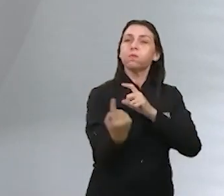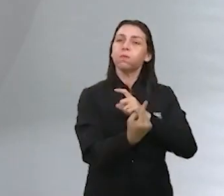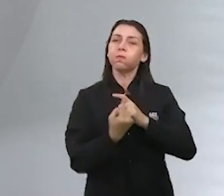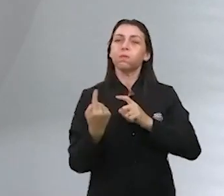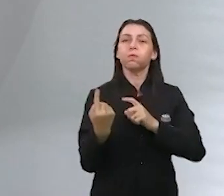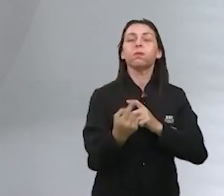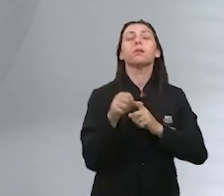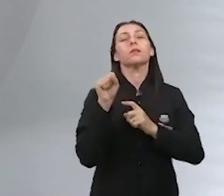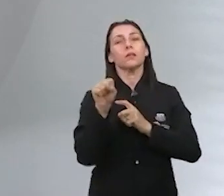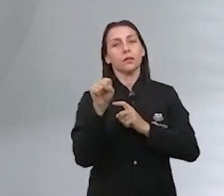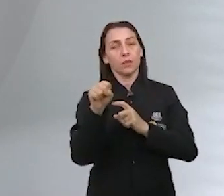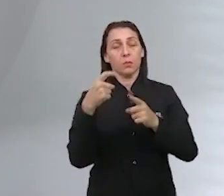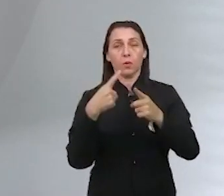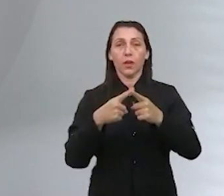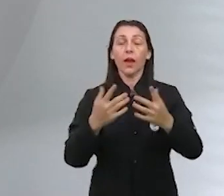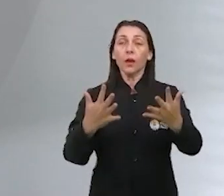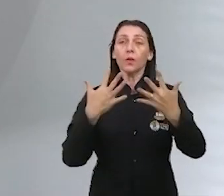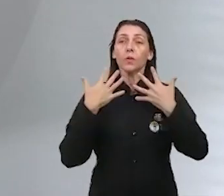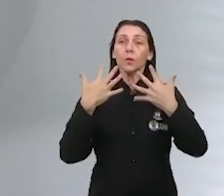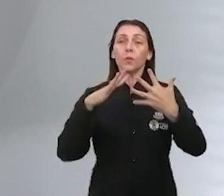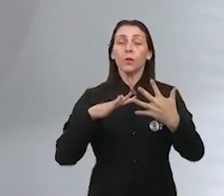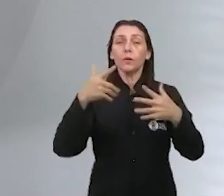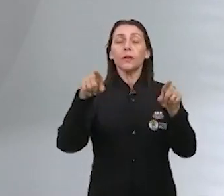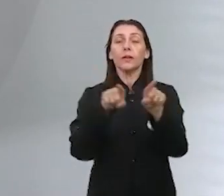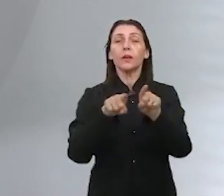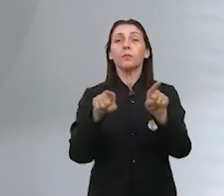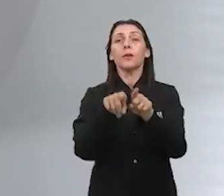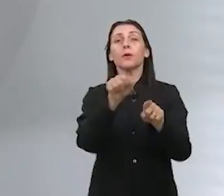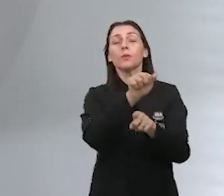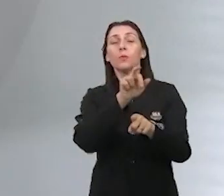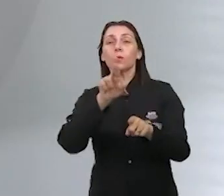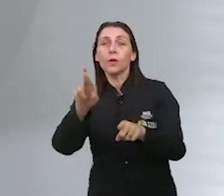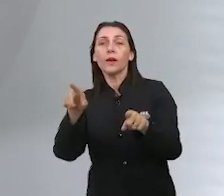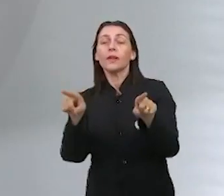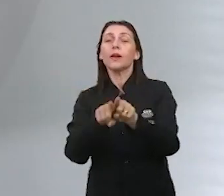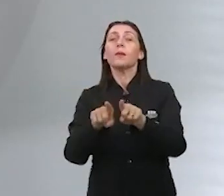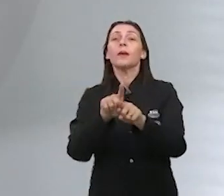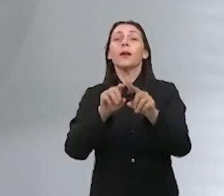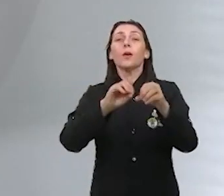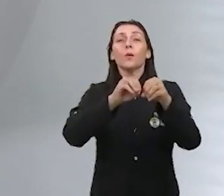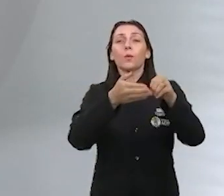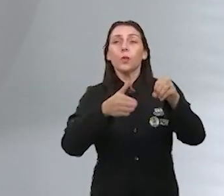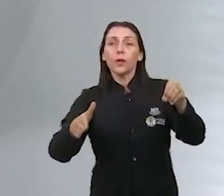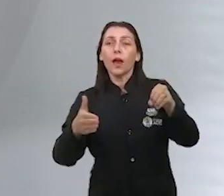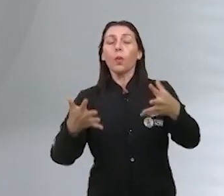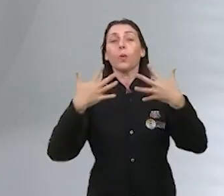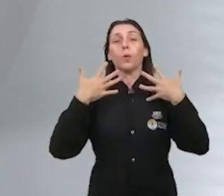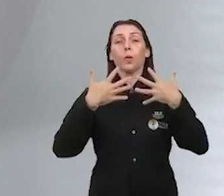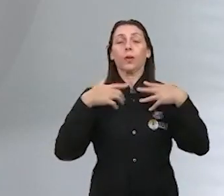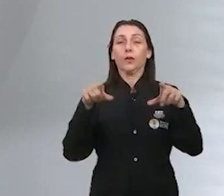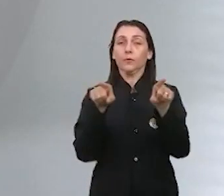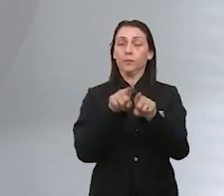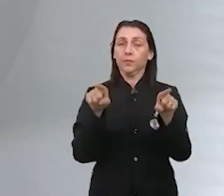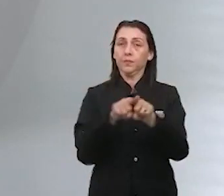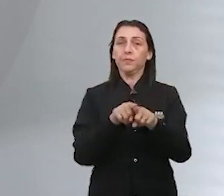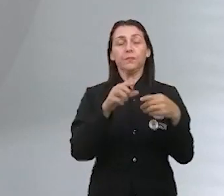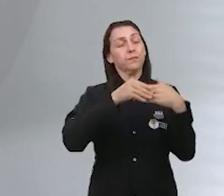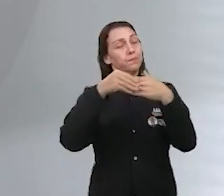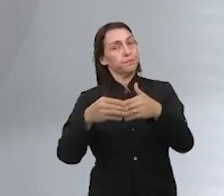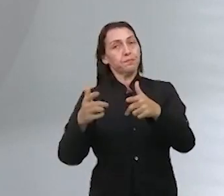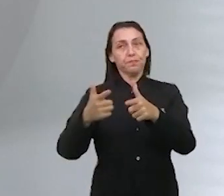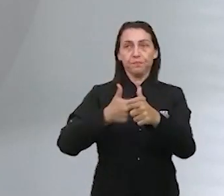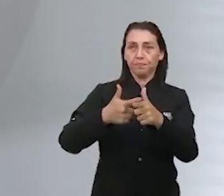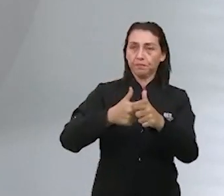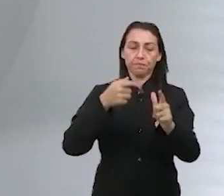Sim, porque aumentando o calor, aumenta a circulação do ar, o oceano vai ficar mais quente também, e aí você vai trazer